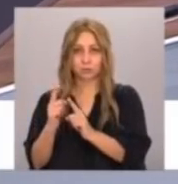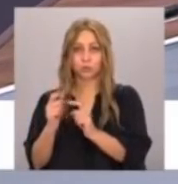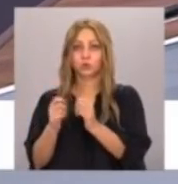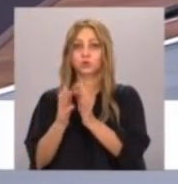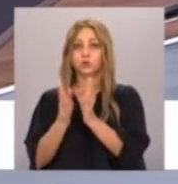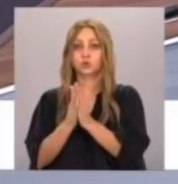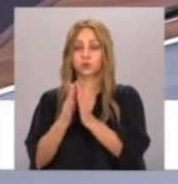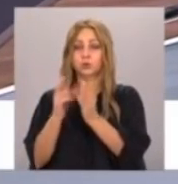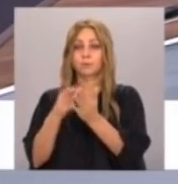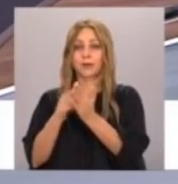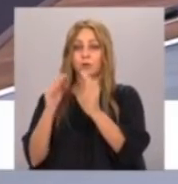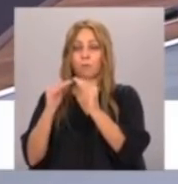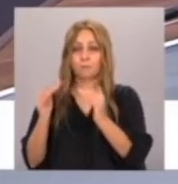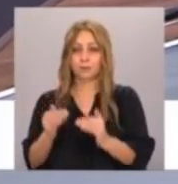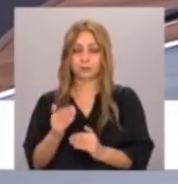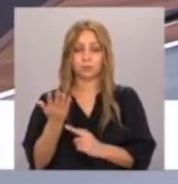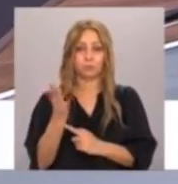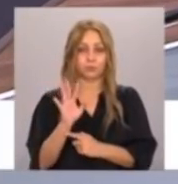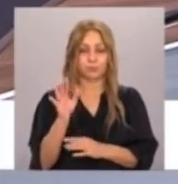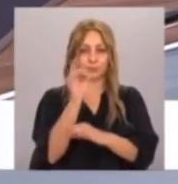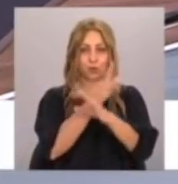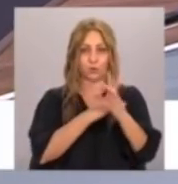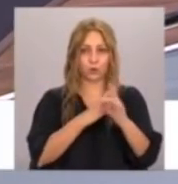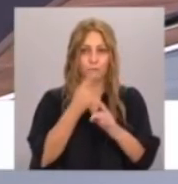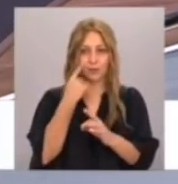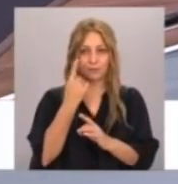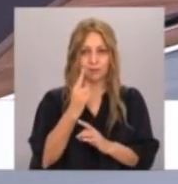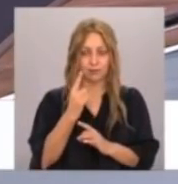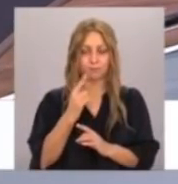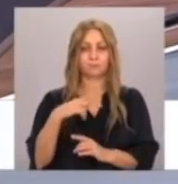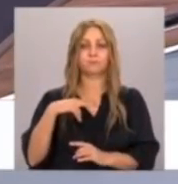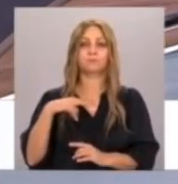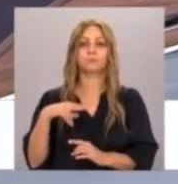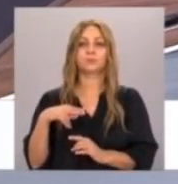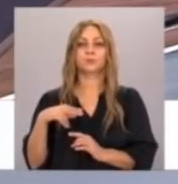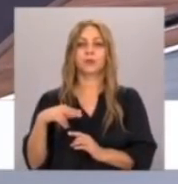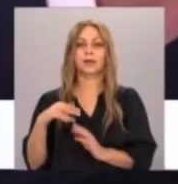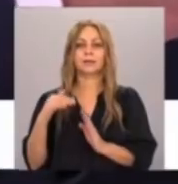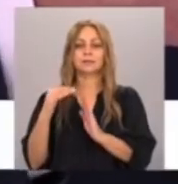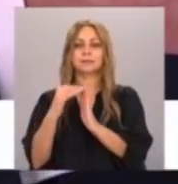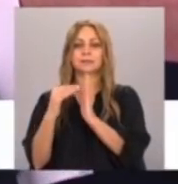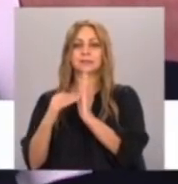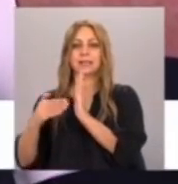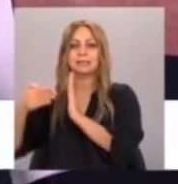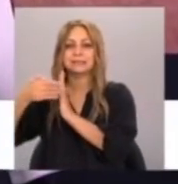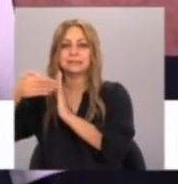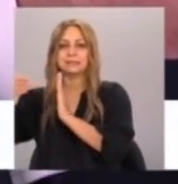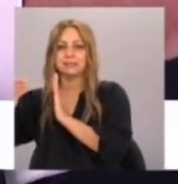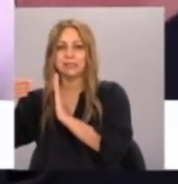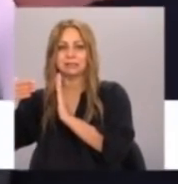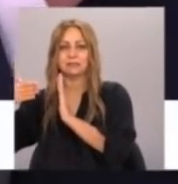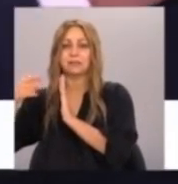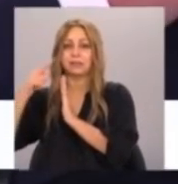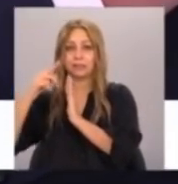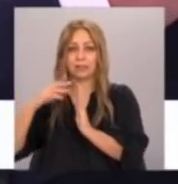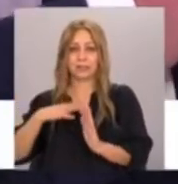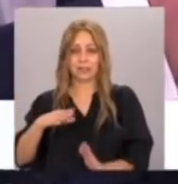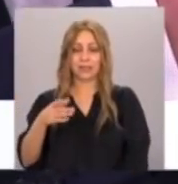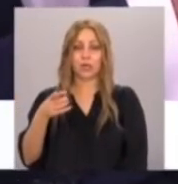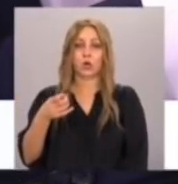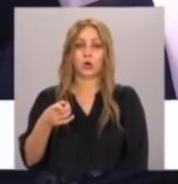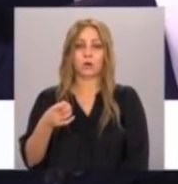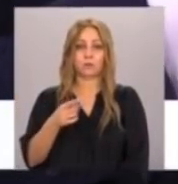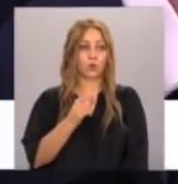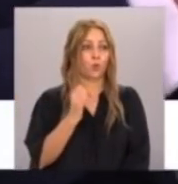ainda neuroma na Europa aqui não sempre estou aqui com 17 está longe e a parte que querem impor a novos escalões não